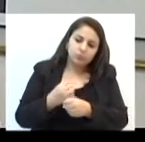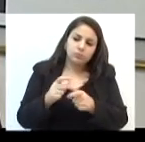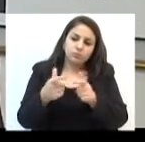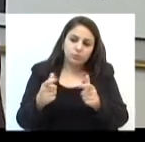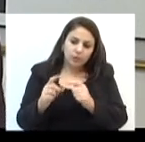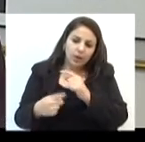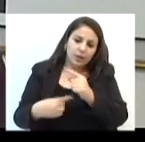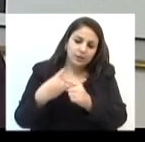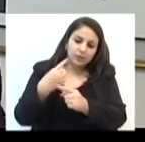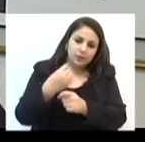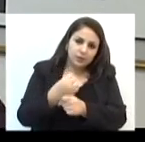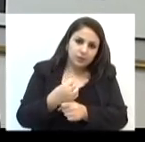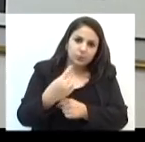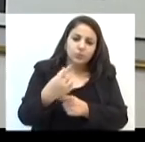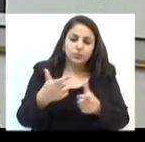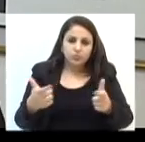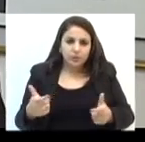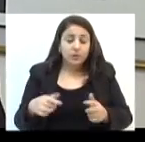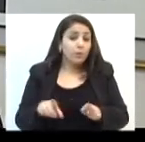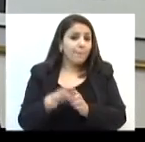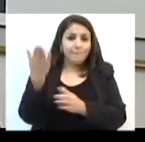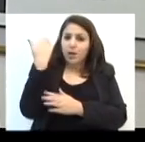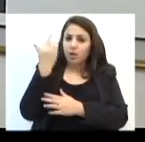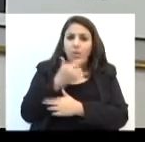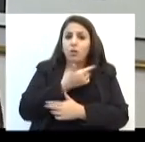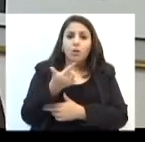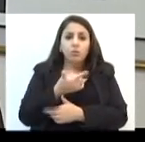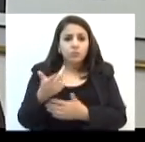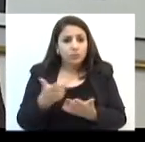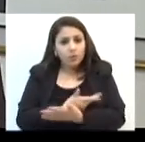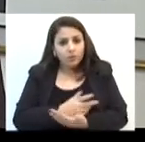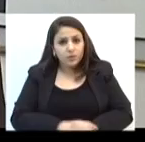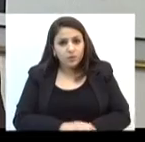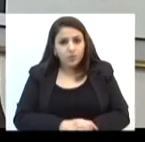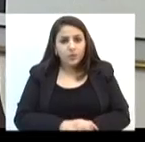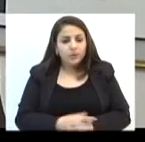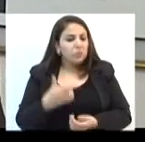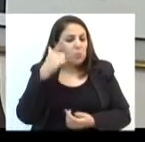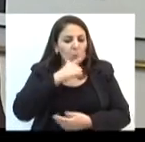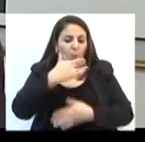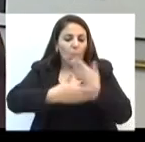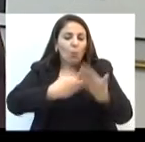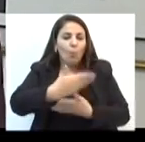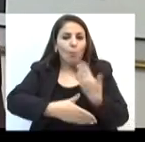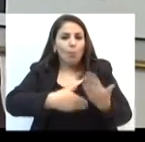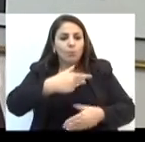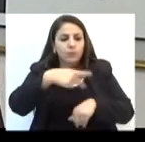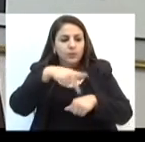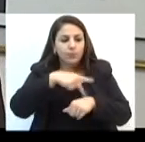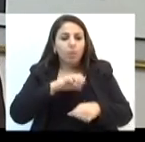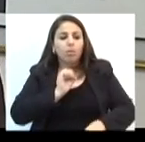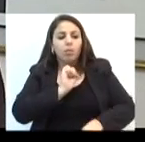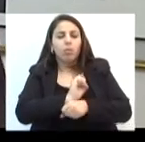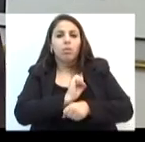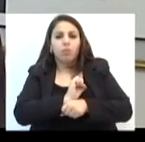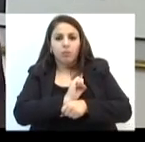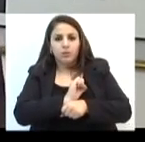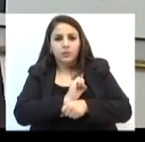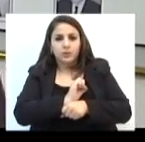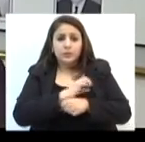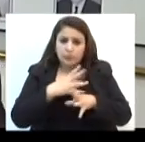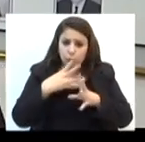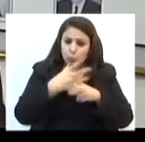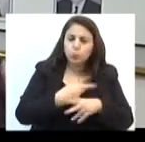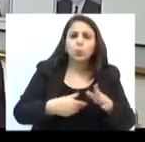né? Sendo que no passado isso não aconteceu, automaticamente não se desenvolveu o país ficou